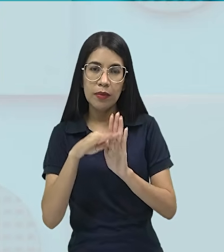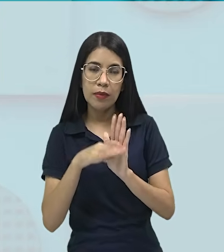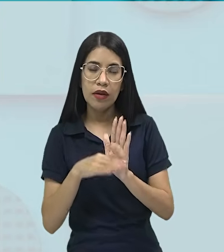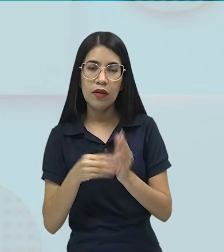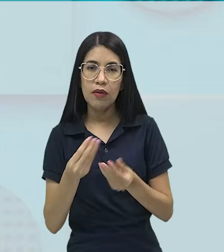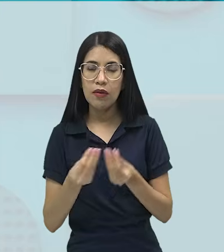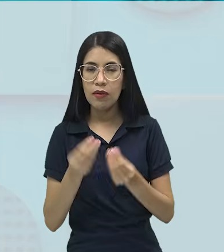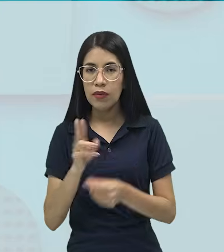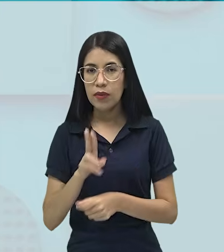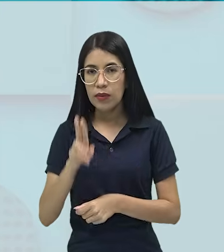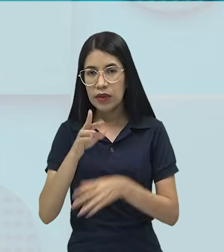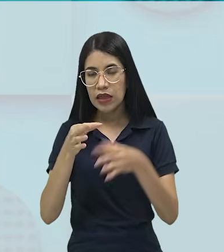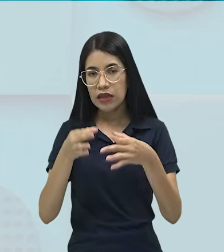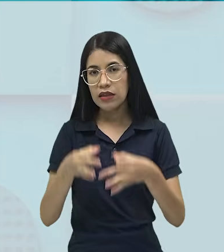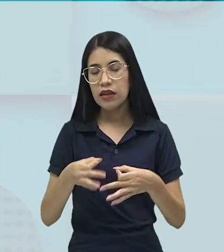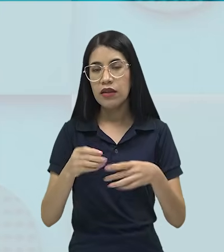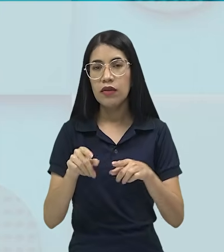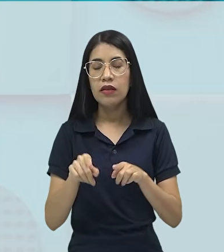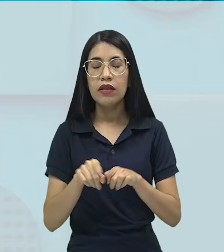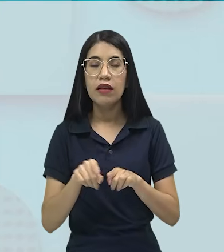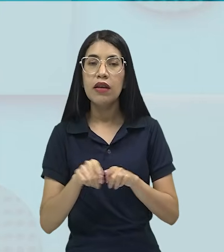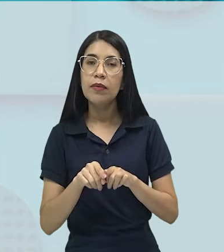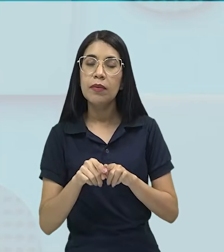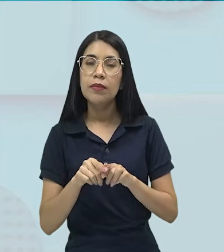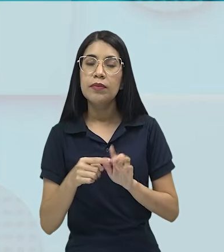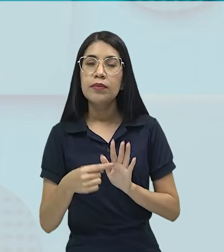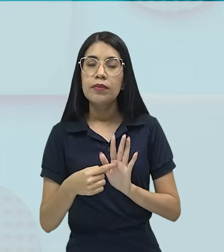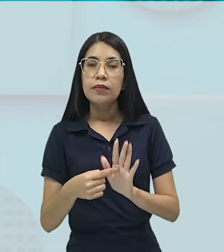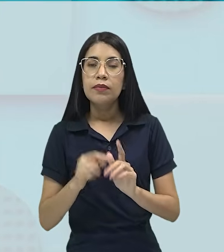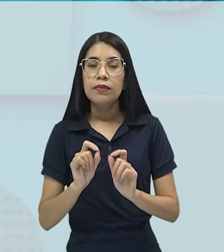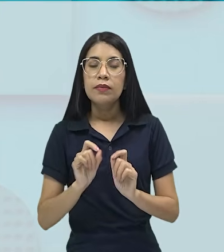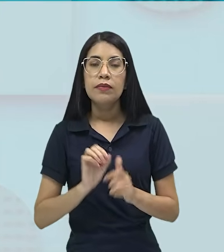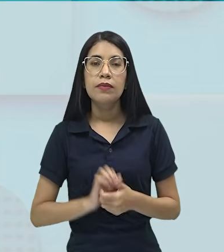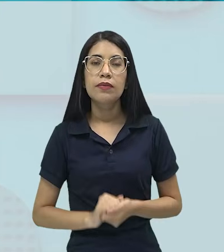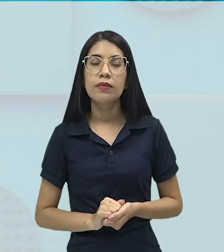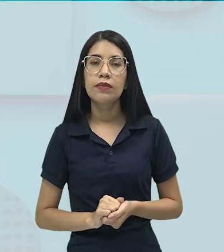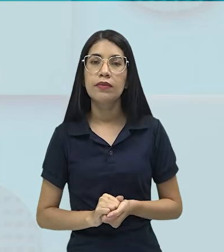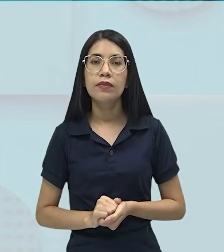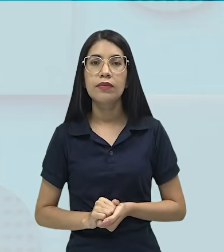utilizar. Ela tem também